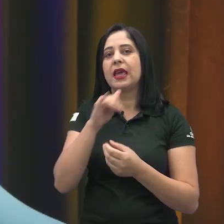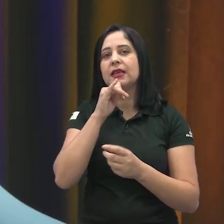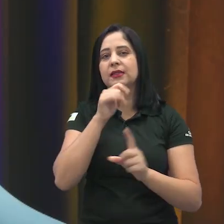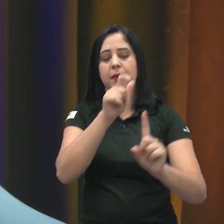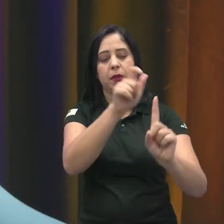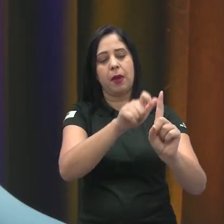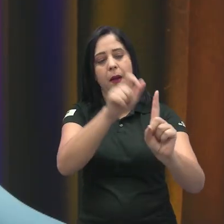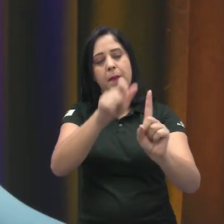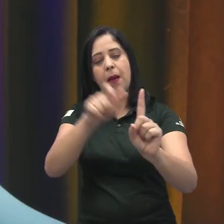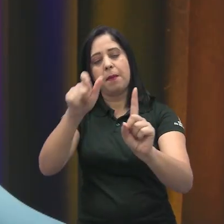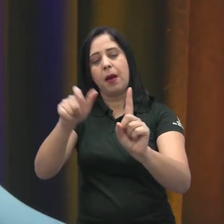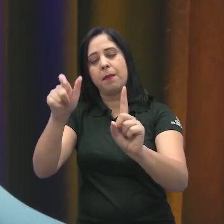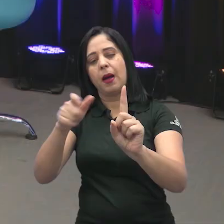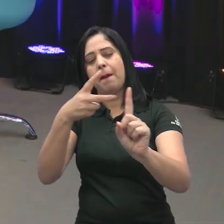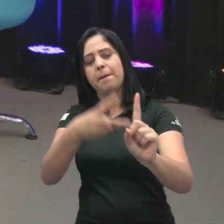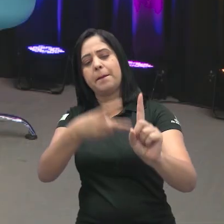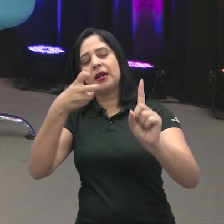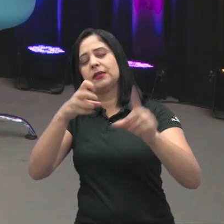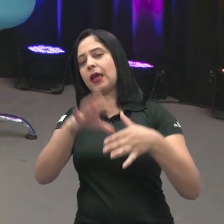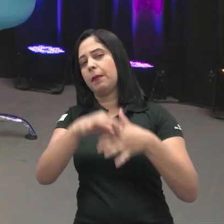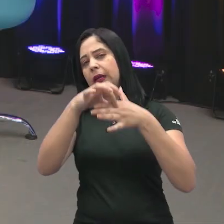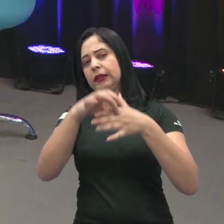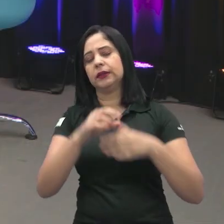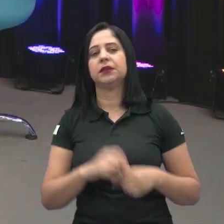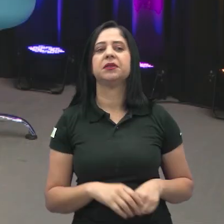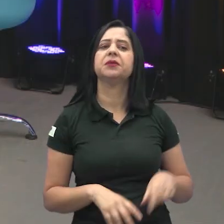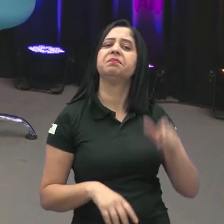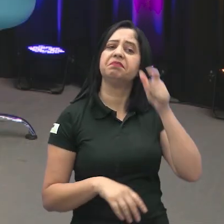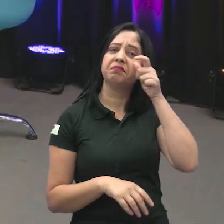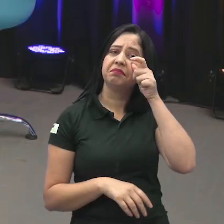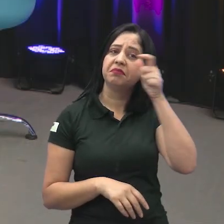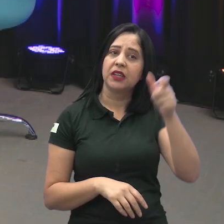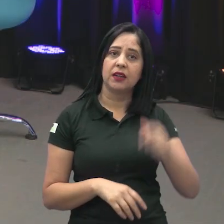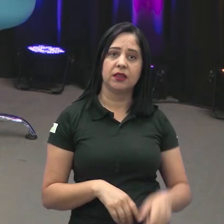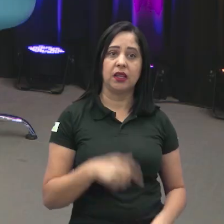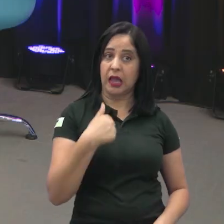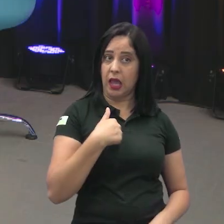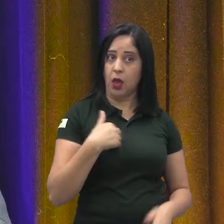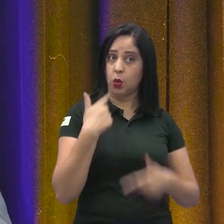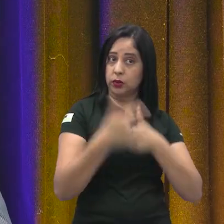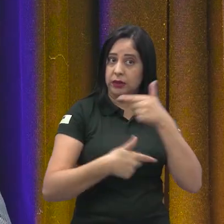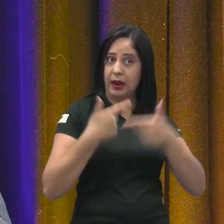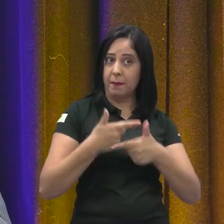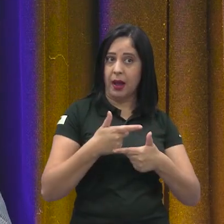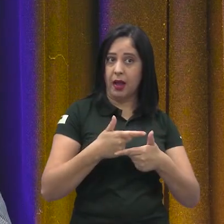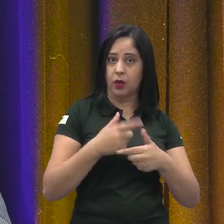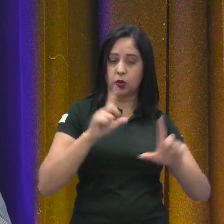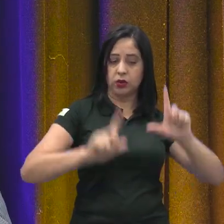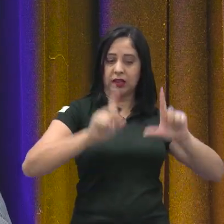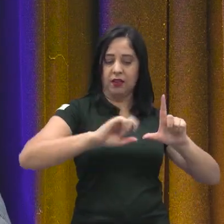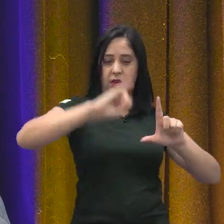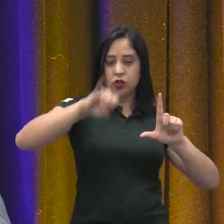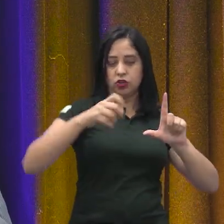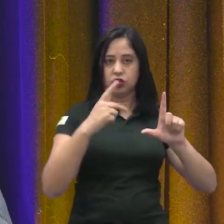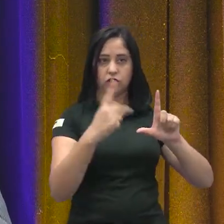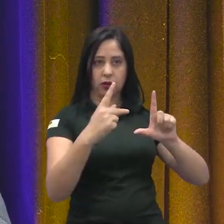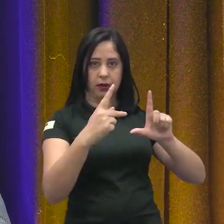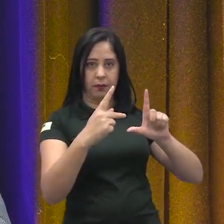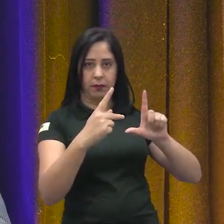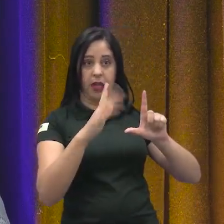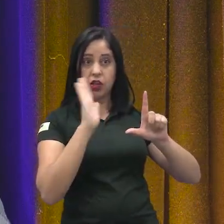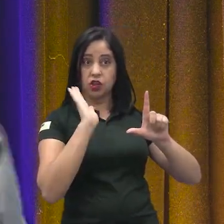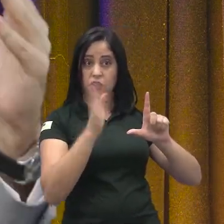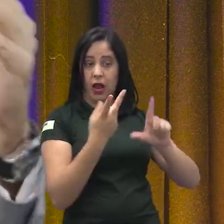nome na entrevista? Isso é muito interessante. Eu digo que, né, eu estou na Jovem Pan há 4 anos, são mais de 230 entrevistas